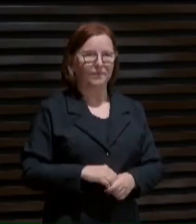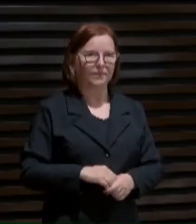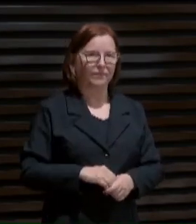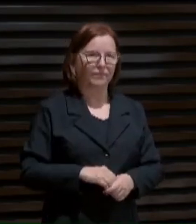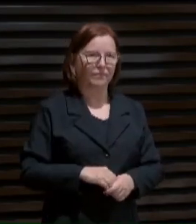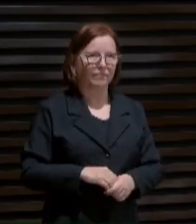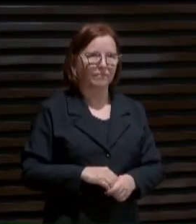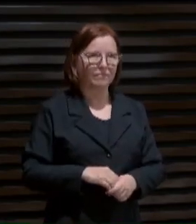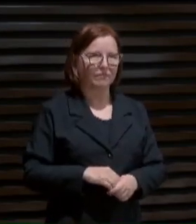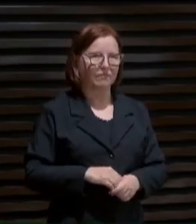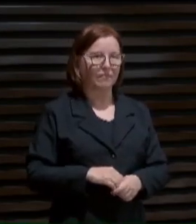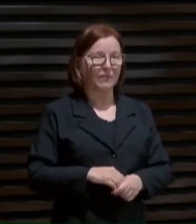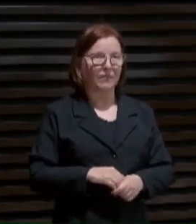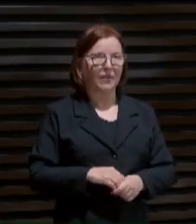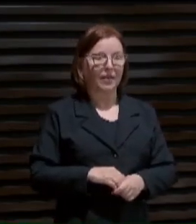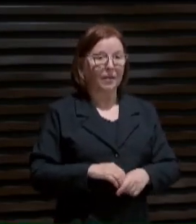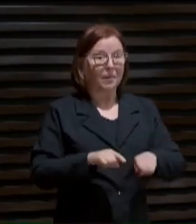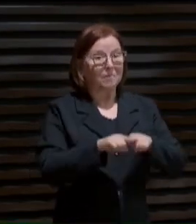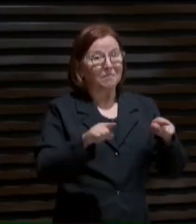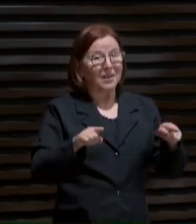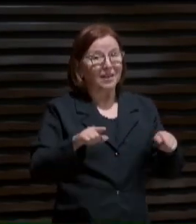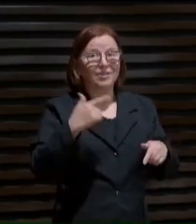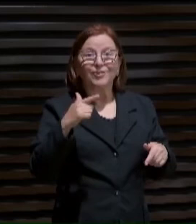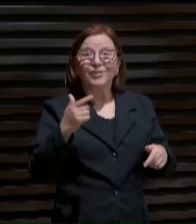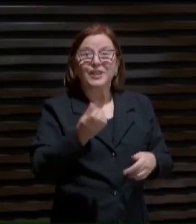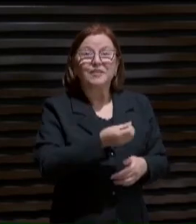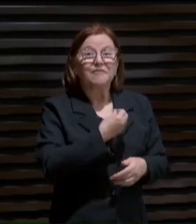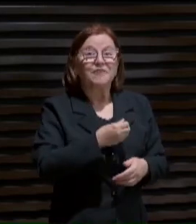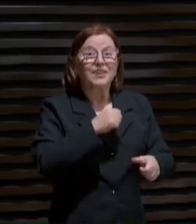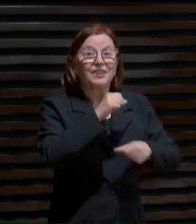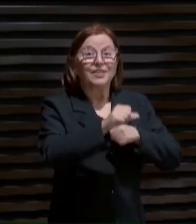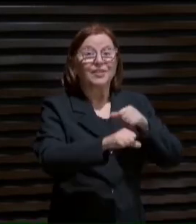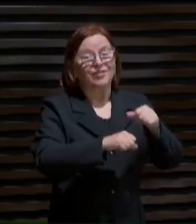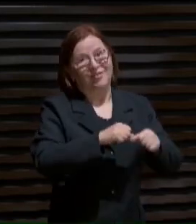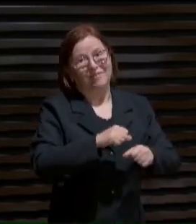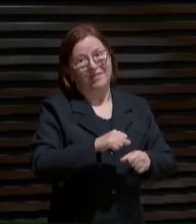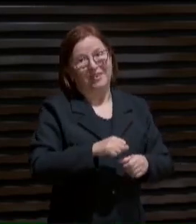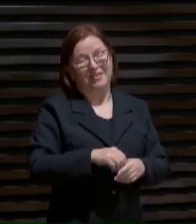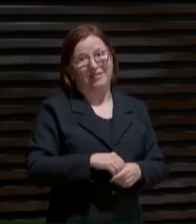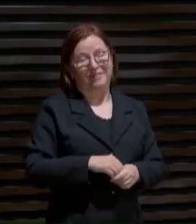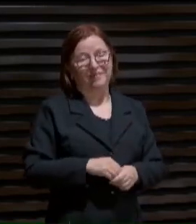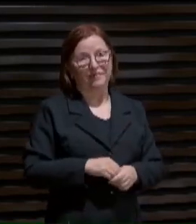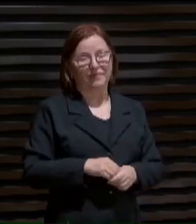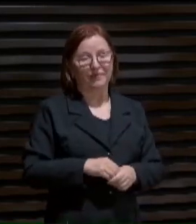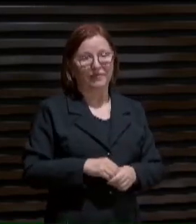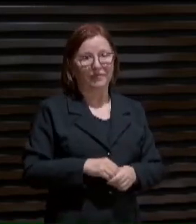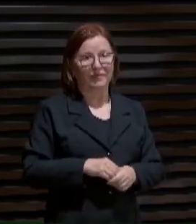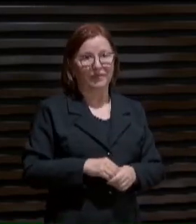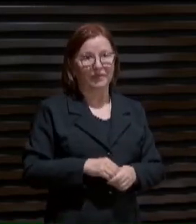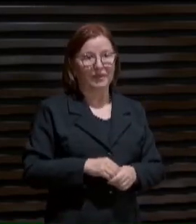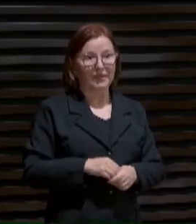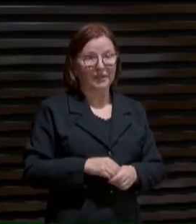e não de fato a uma vida transformada no seu coração quando alguém se propõe